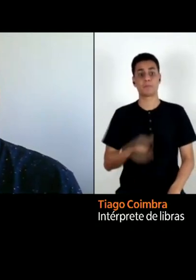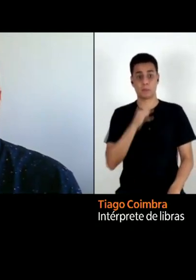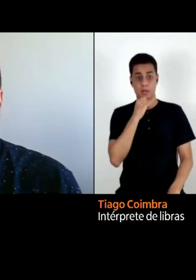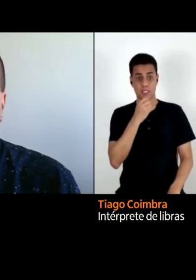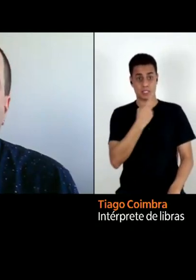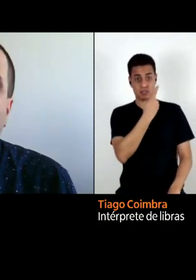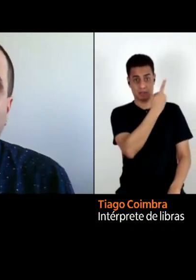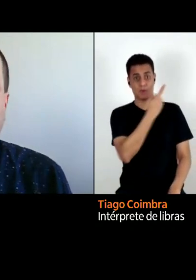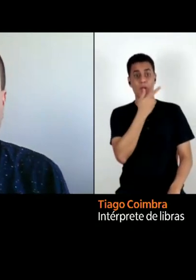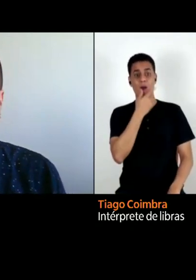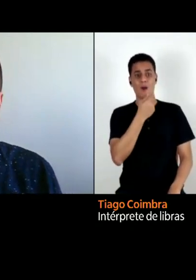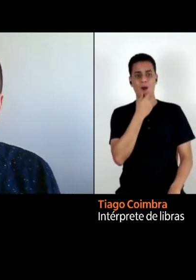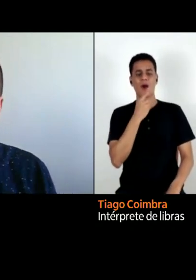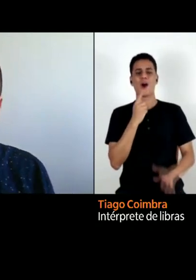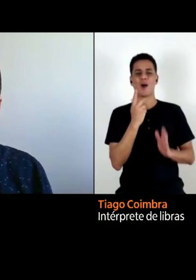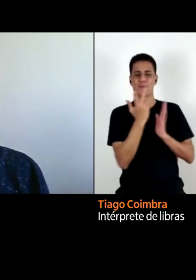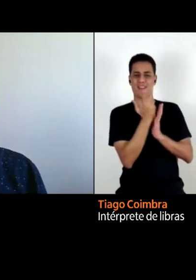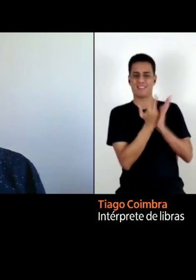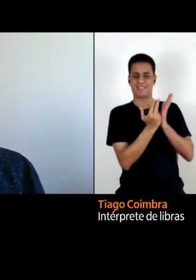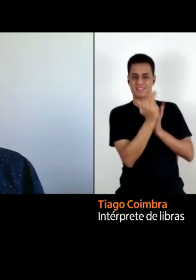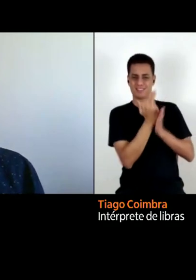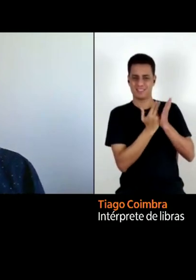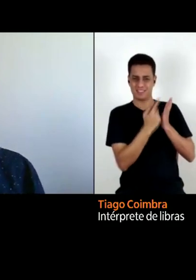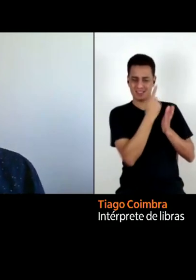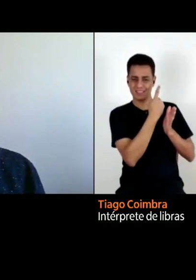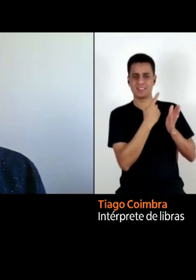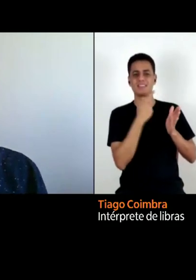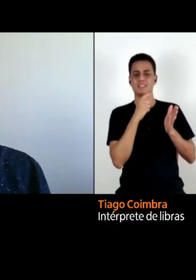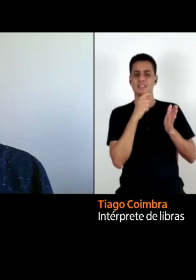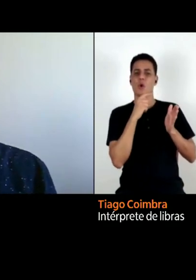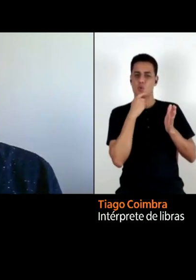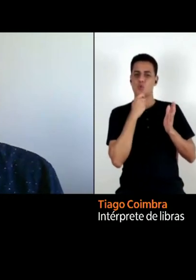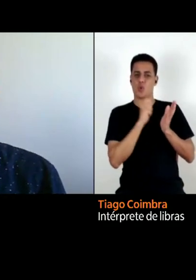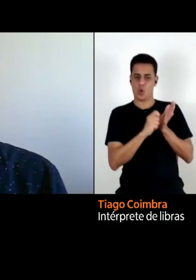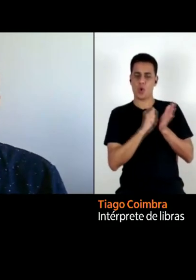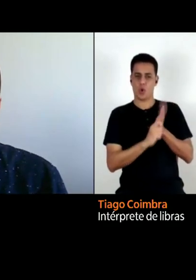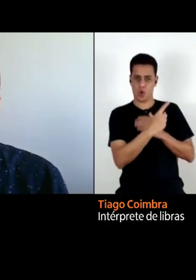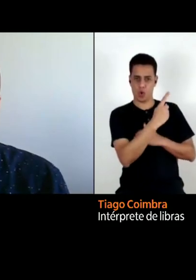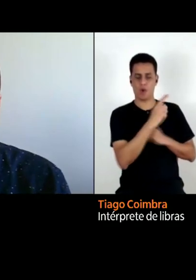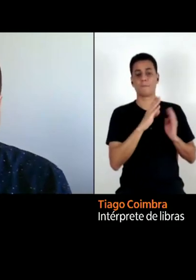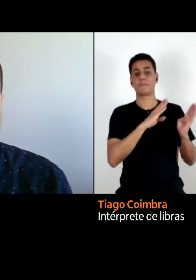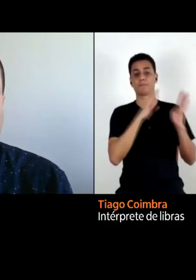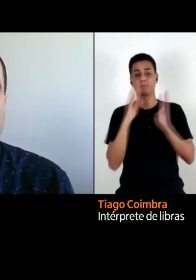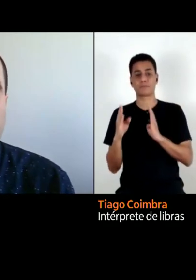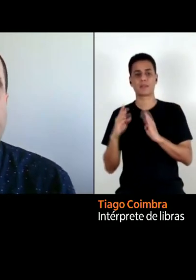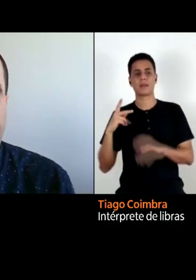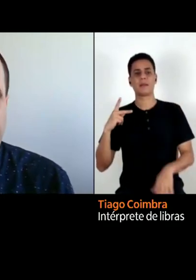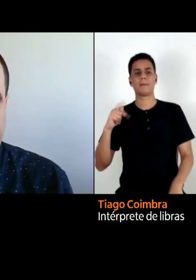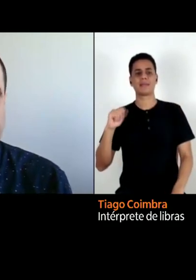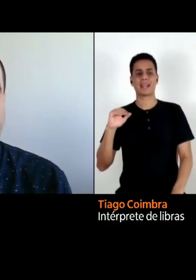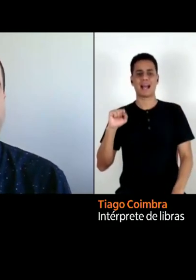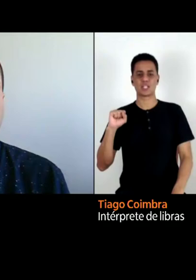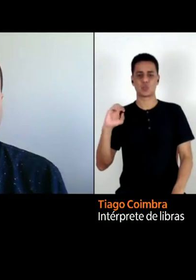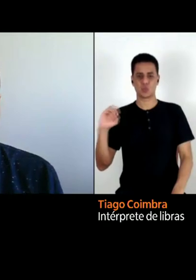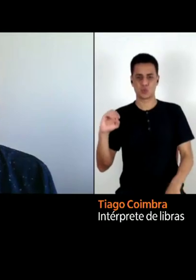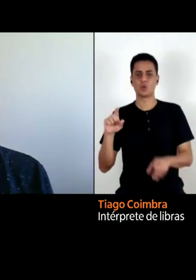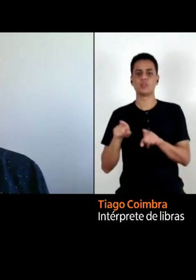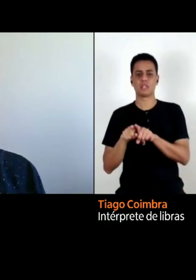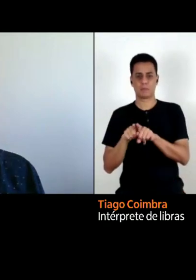Violino e Cachimbo, de 1913, e de Picasso, A Guitarra, também de 1913.